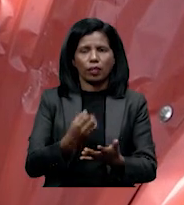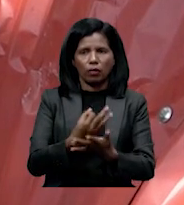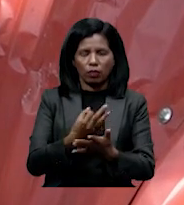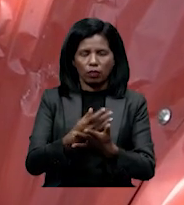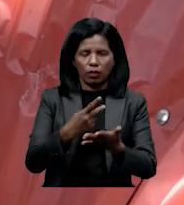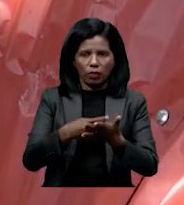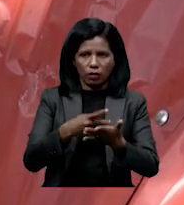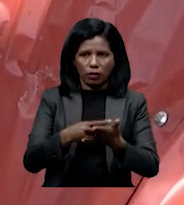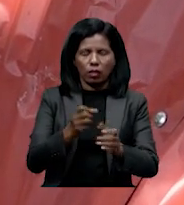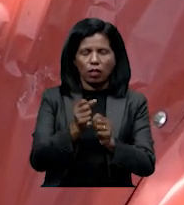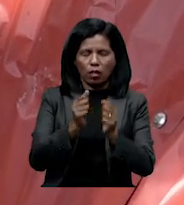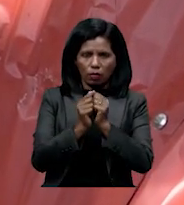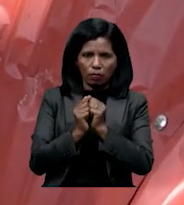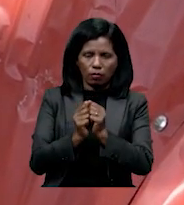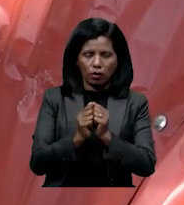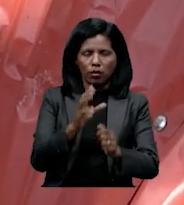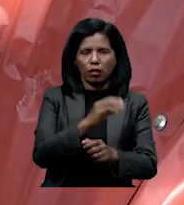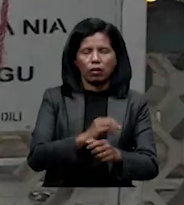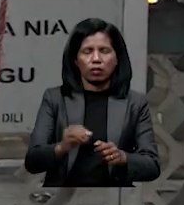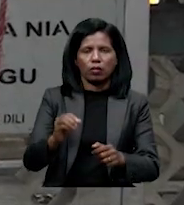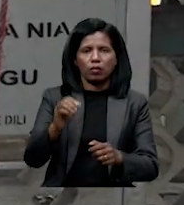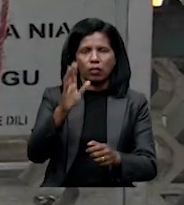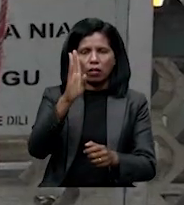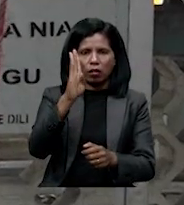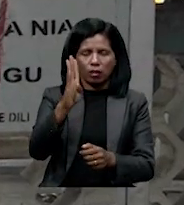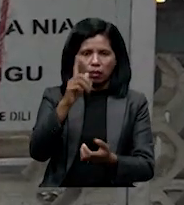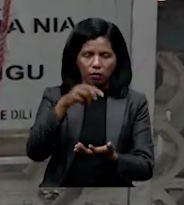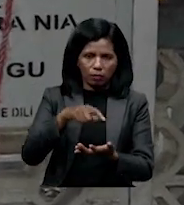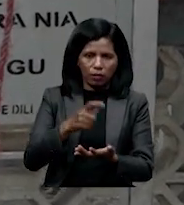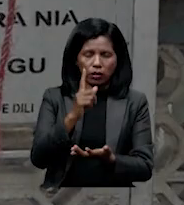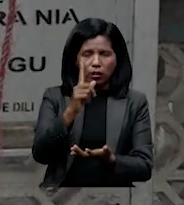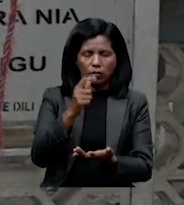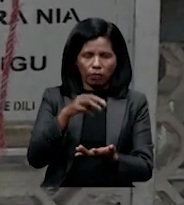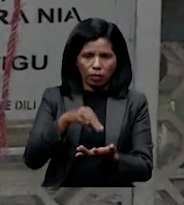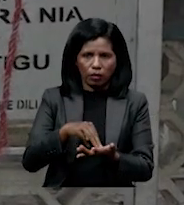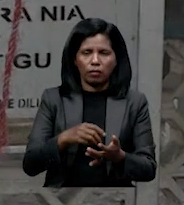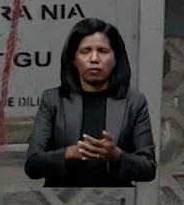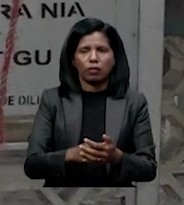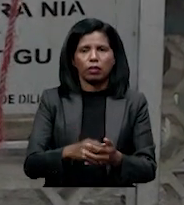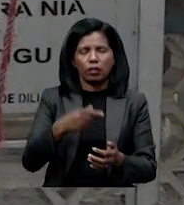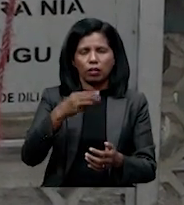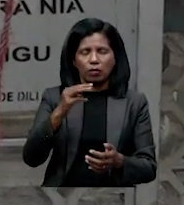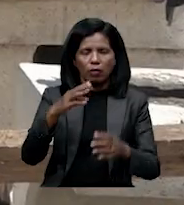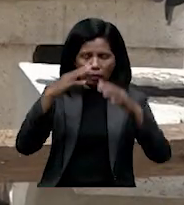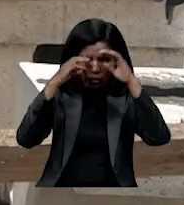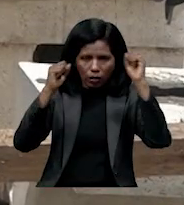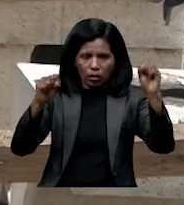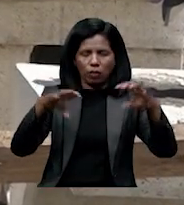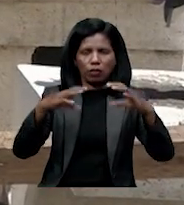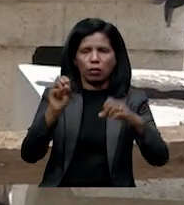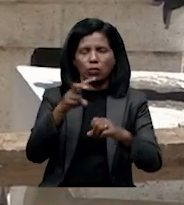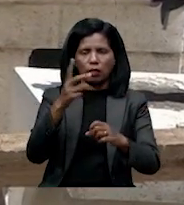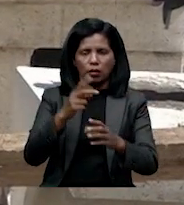projeto ne hamutuk dolar americano tokon ida resin. Relacion ho asunto ne, Gemini tento confirma ho presidente comité 12 de